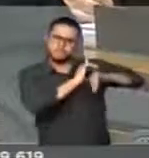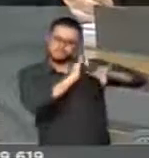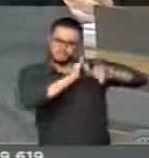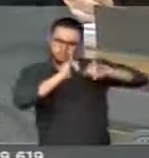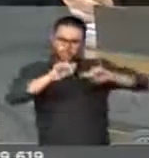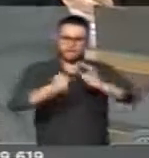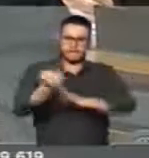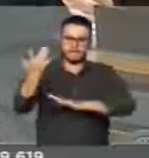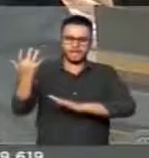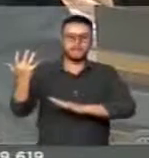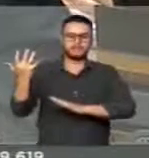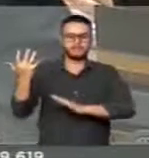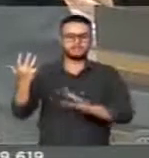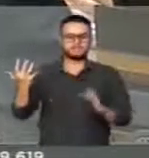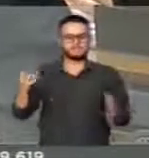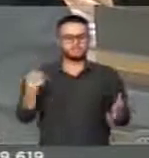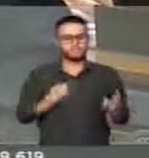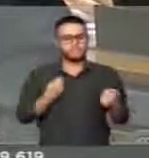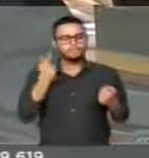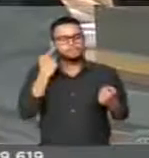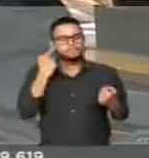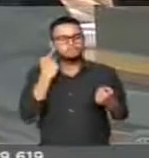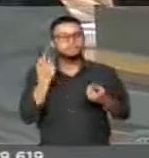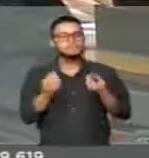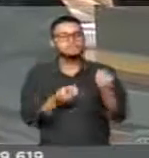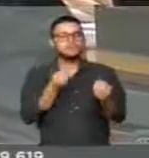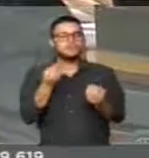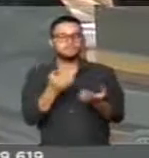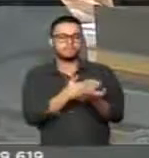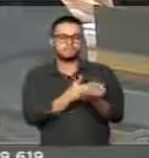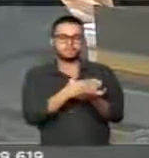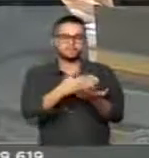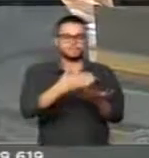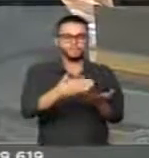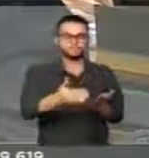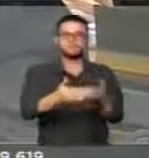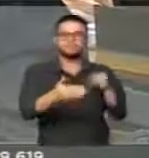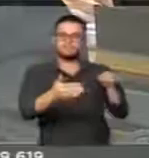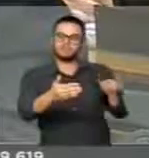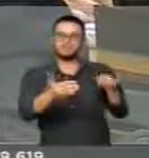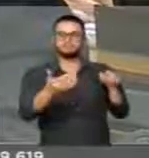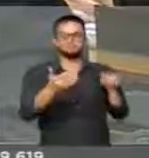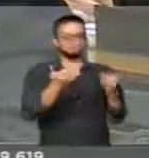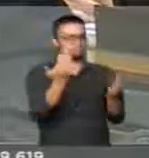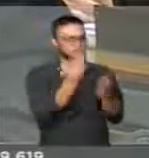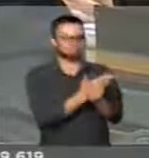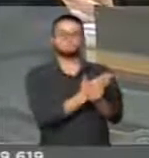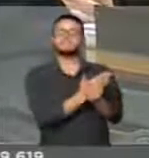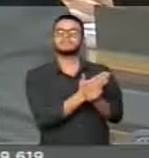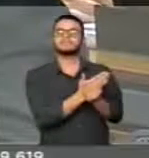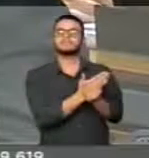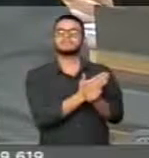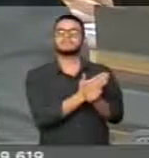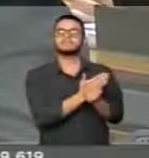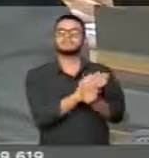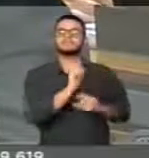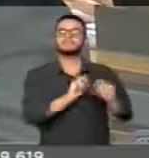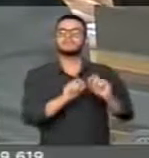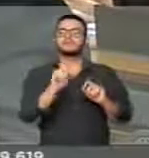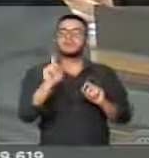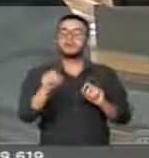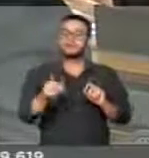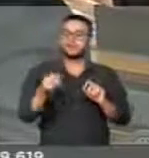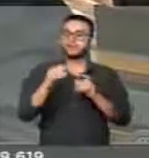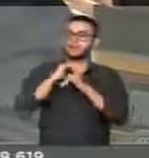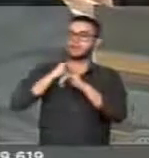vez, qual o ponto de partida deste processo, que foi a afirmação do senhor Eduardo